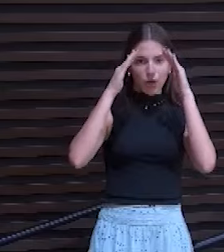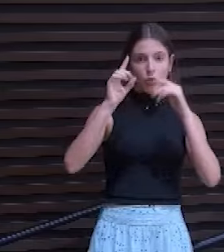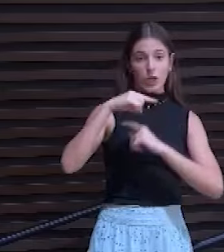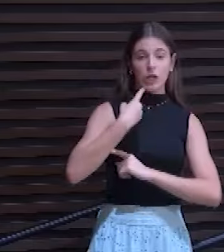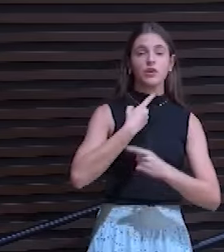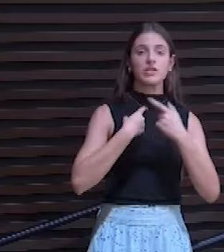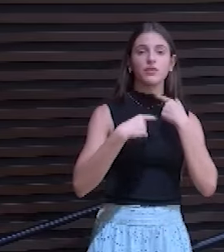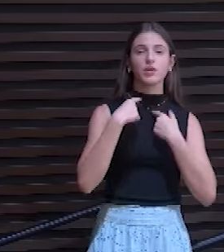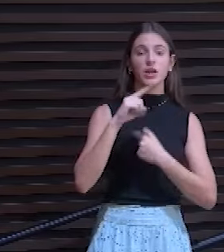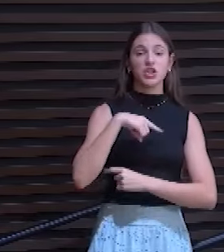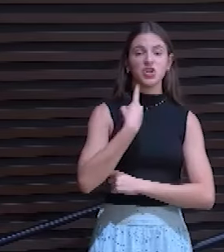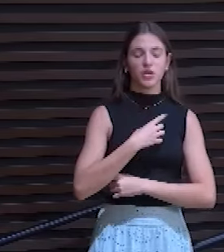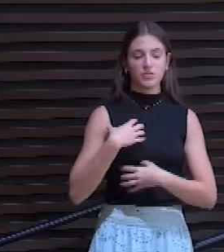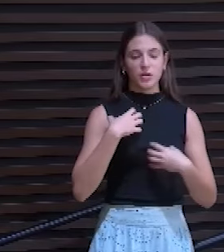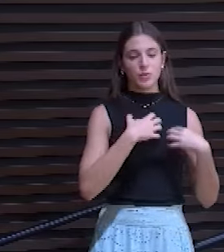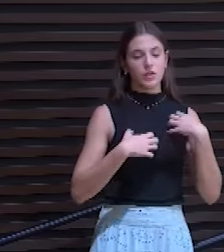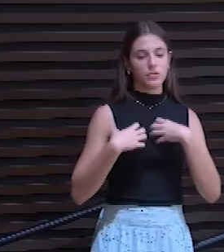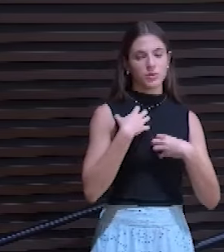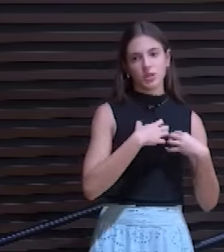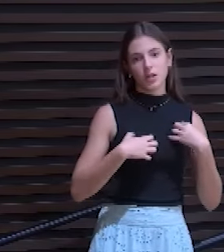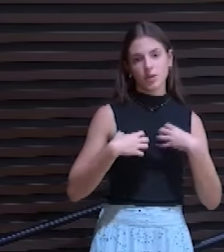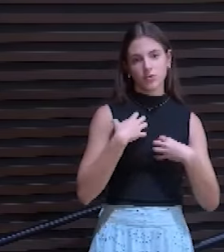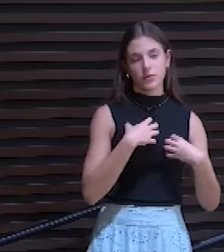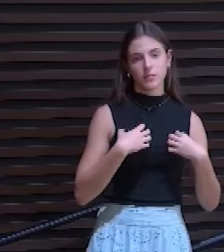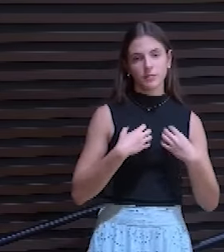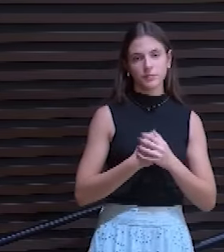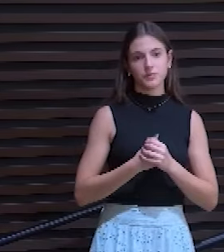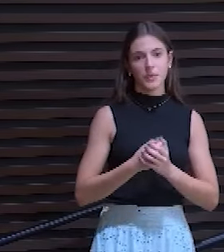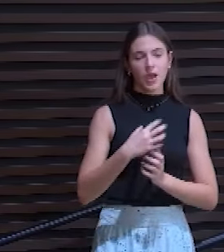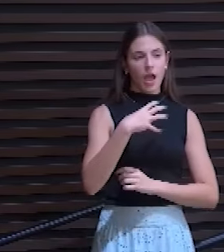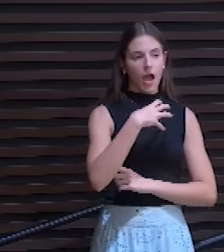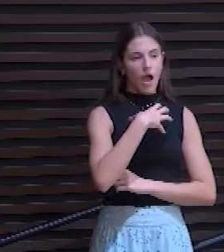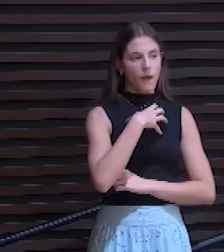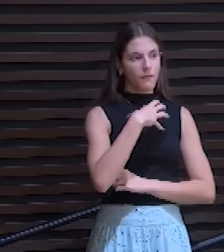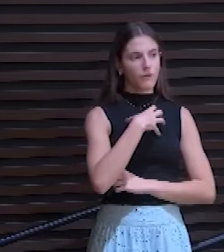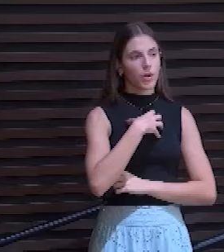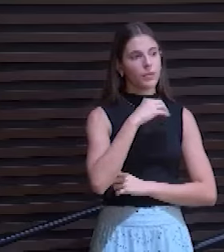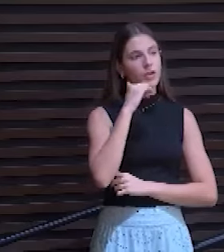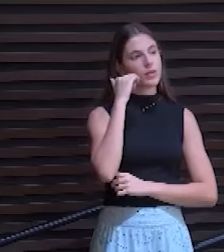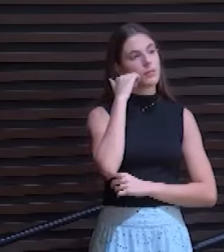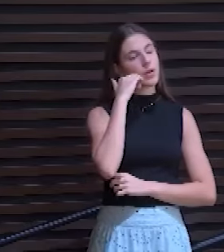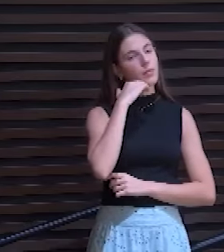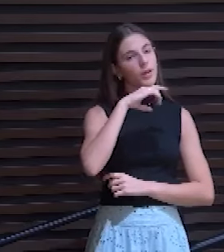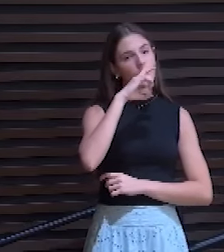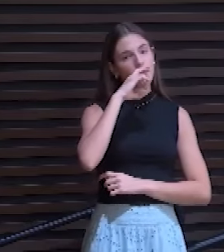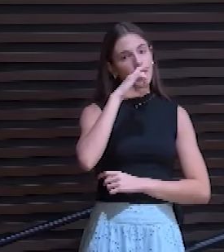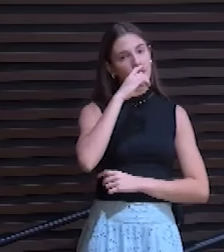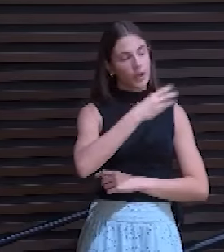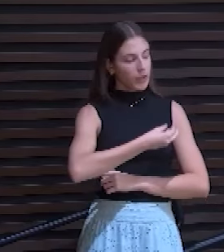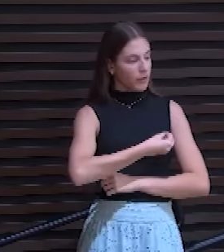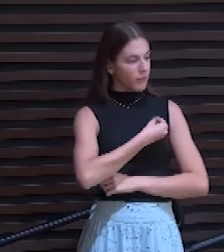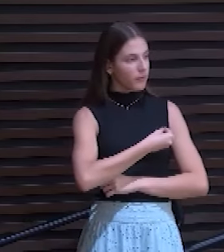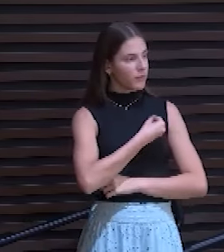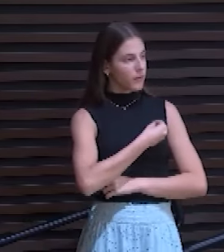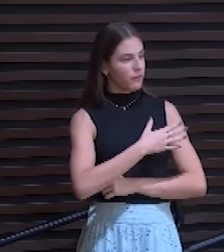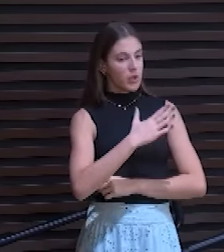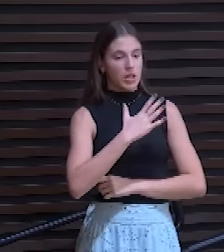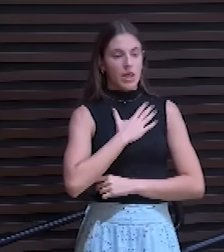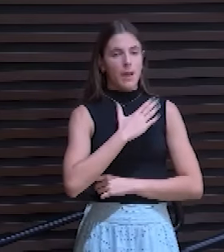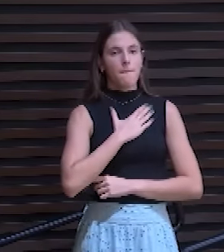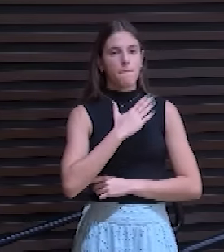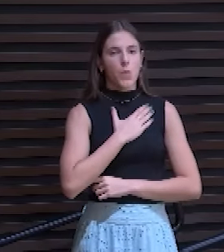A postura dos pais que se fundamenta na posse não é notariamente egoísta, abusiva ou